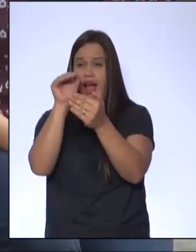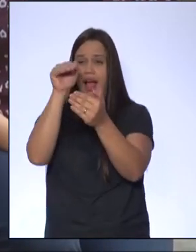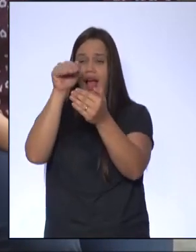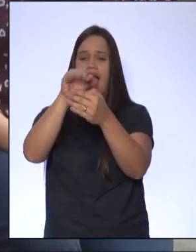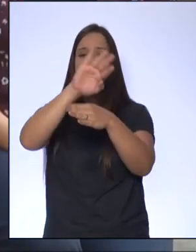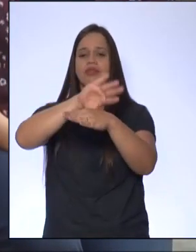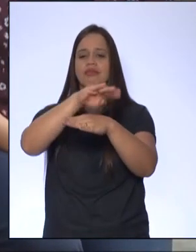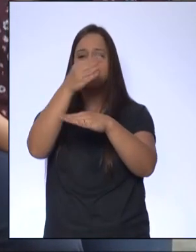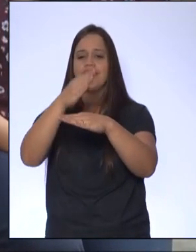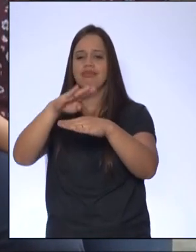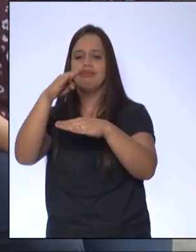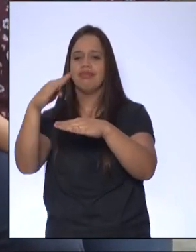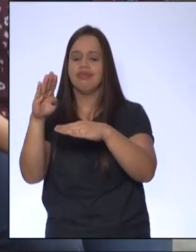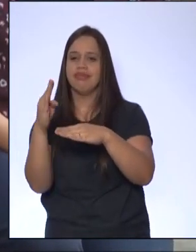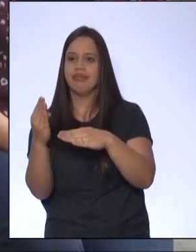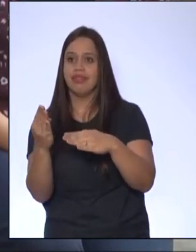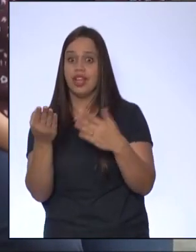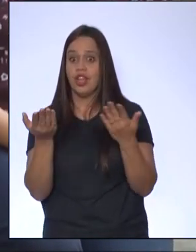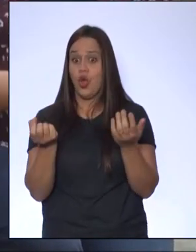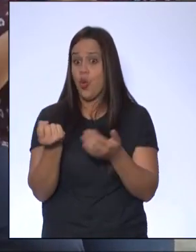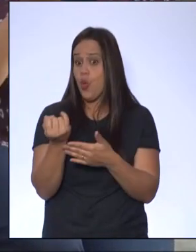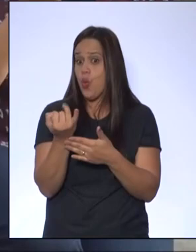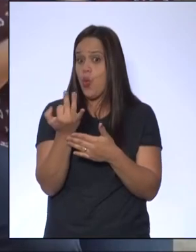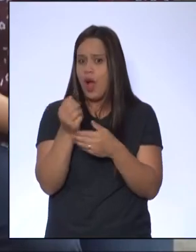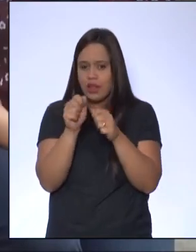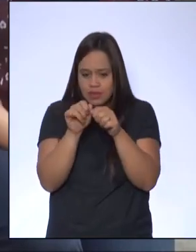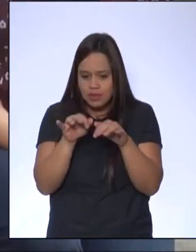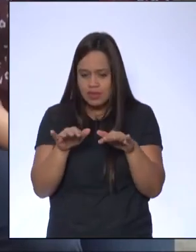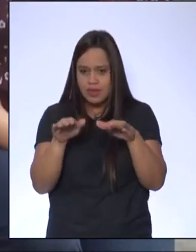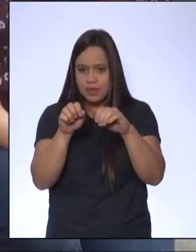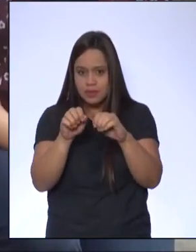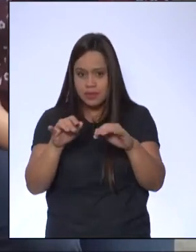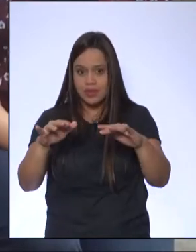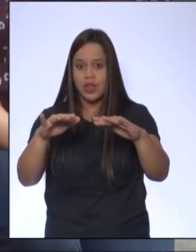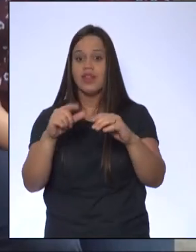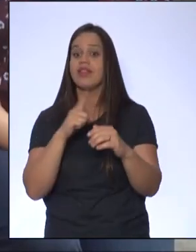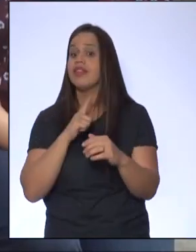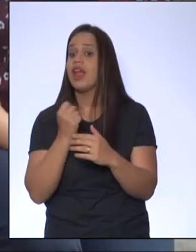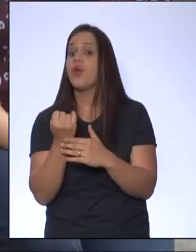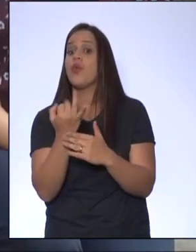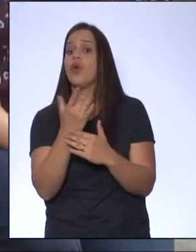paisagem. Quantos planos, então, nós temos nessa paisagem aqui?